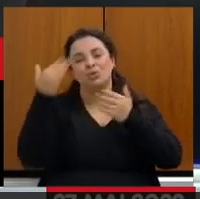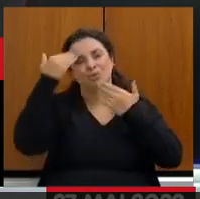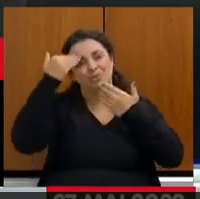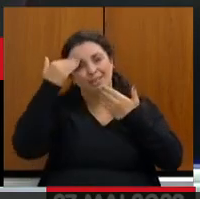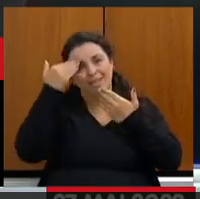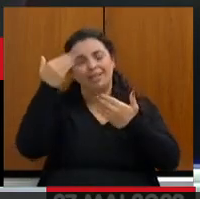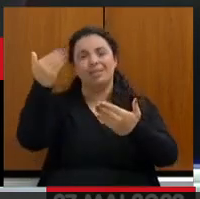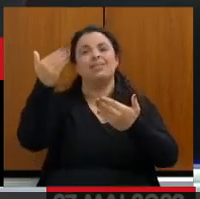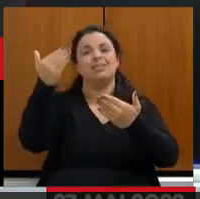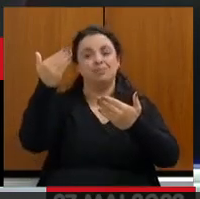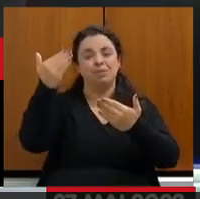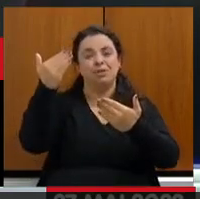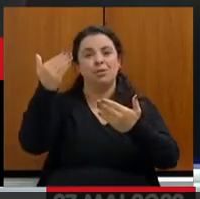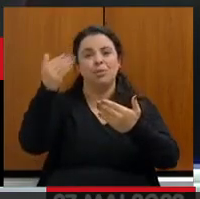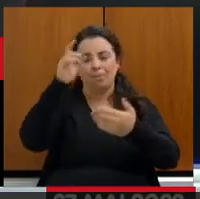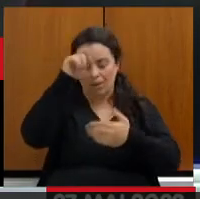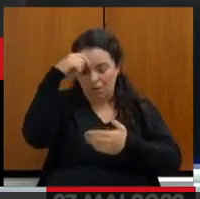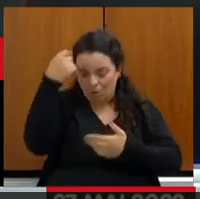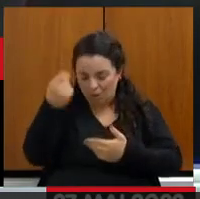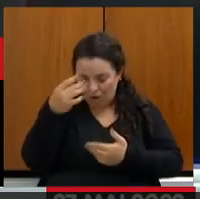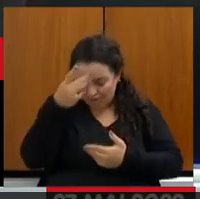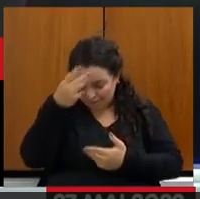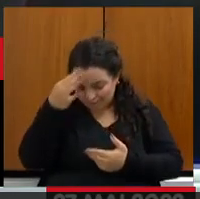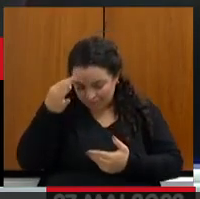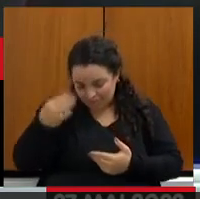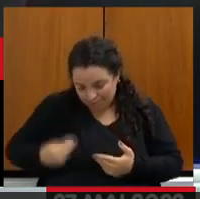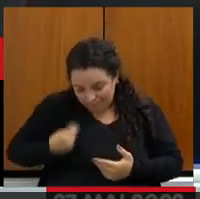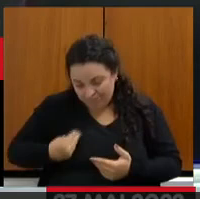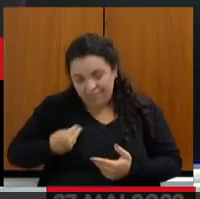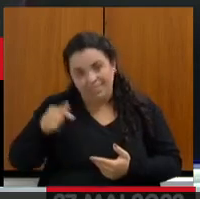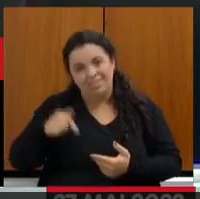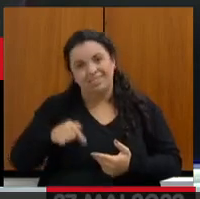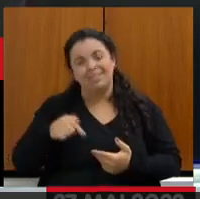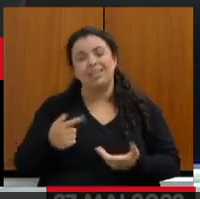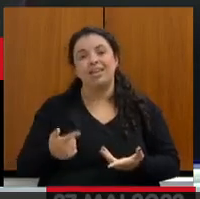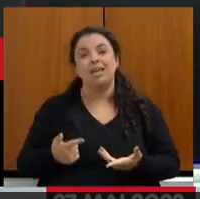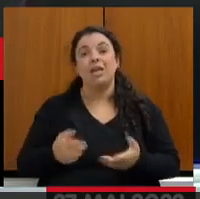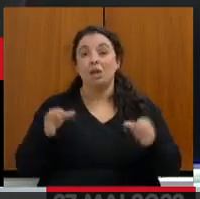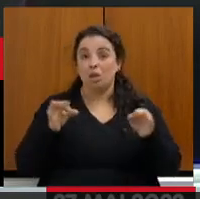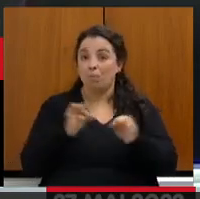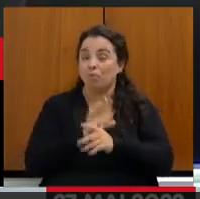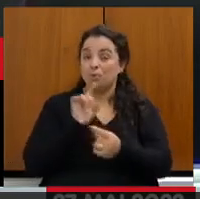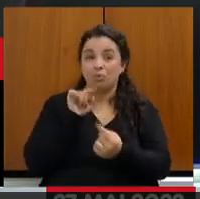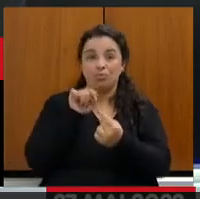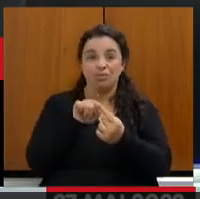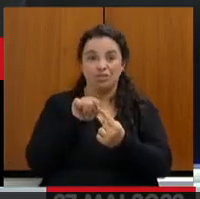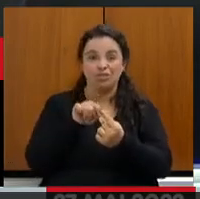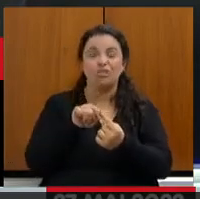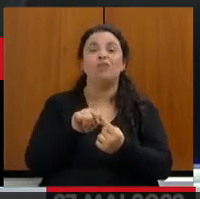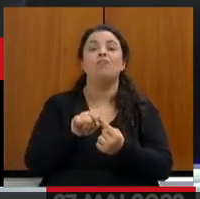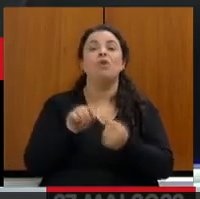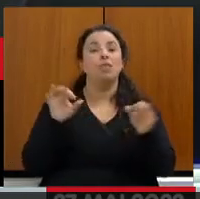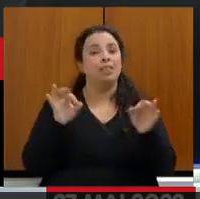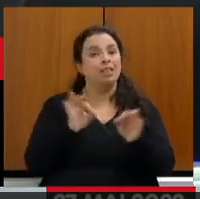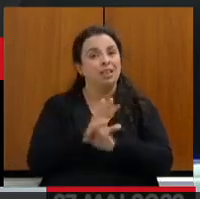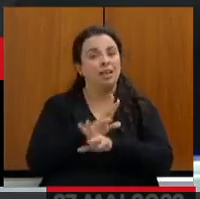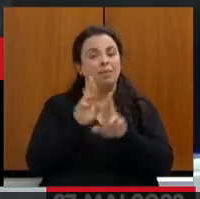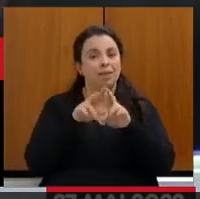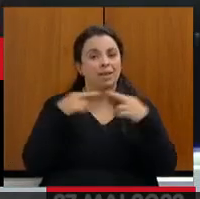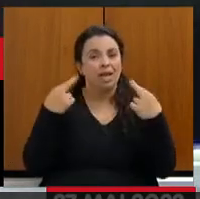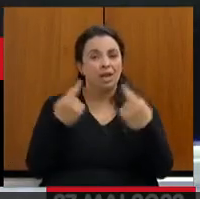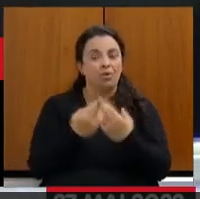agradecimento pela honrosa presença e cumprindo o objetivo da convocação encerra a reunião